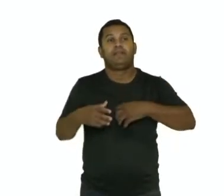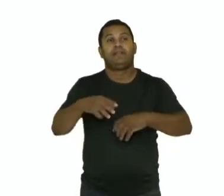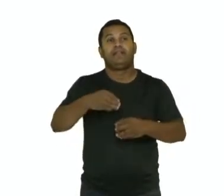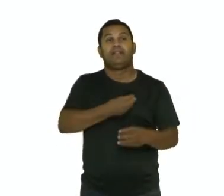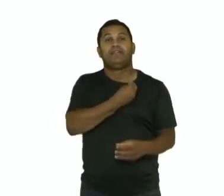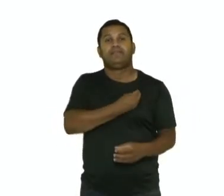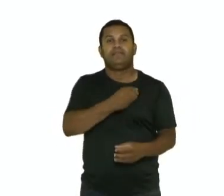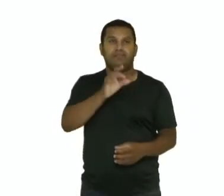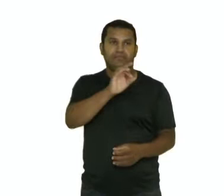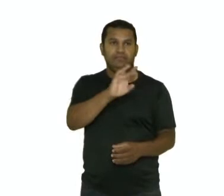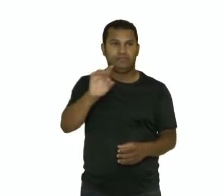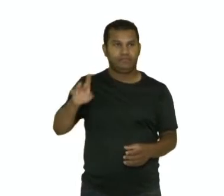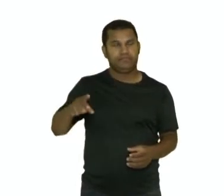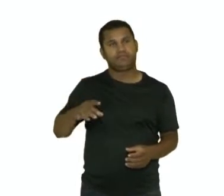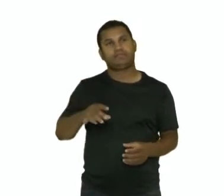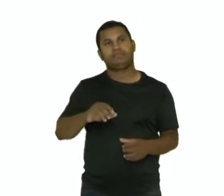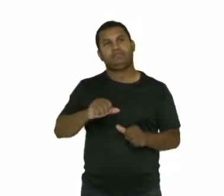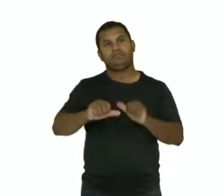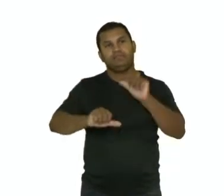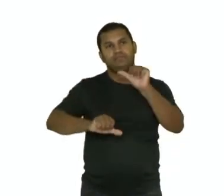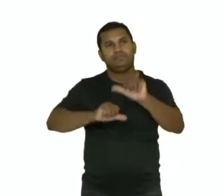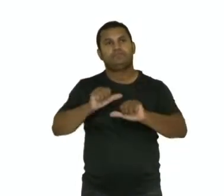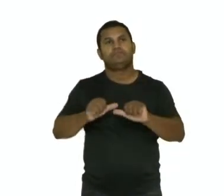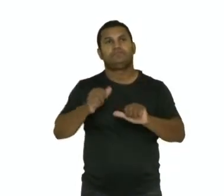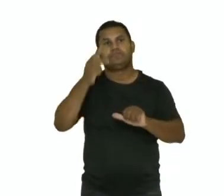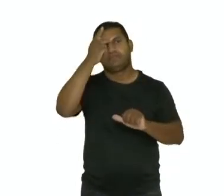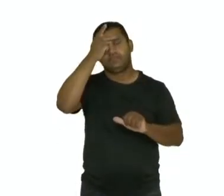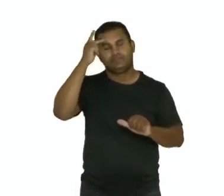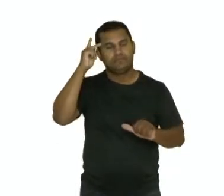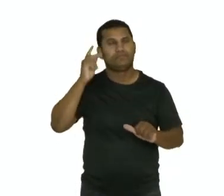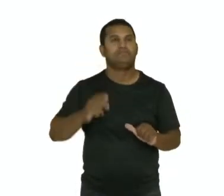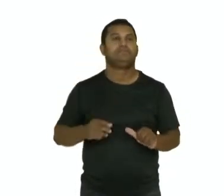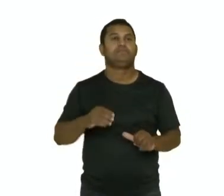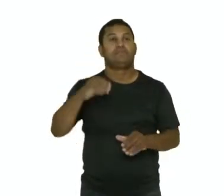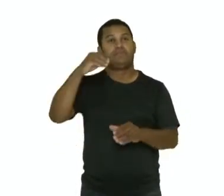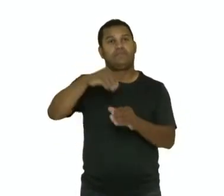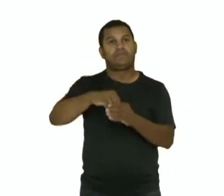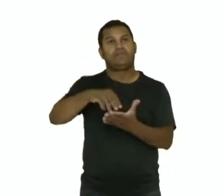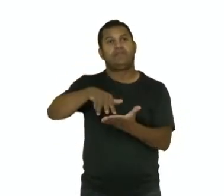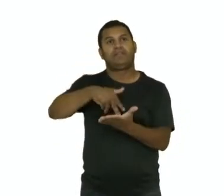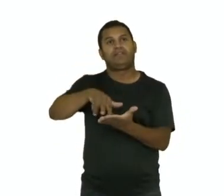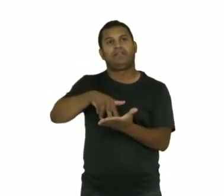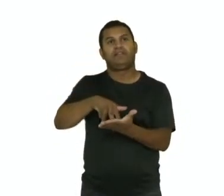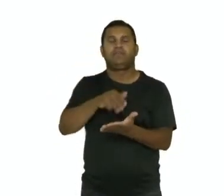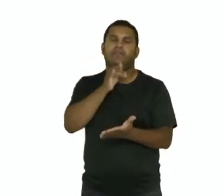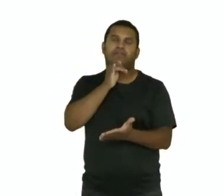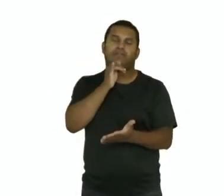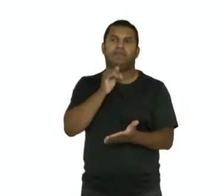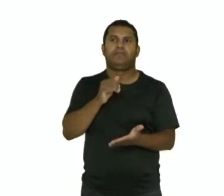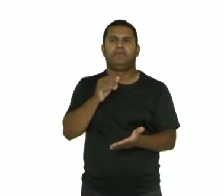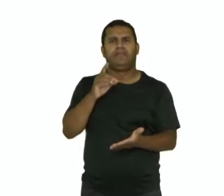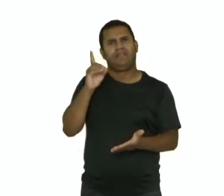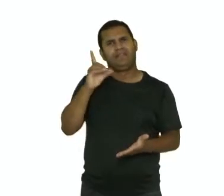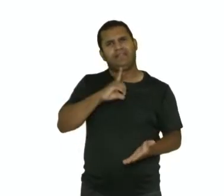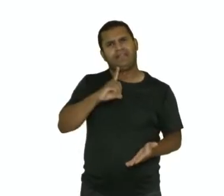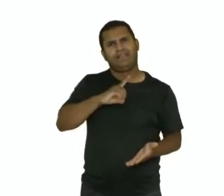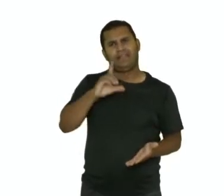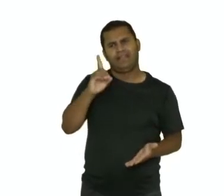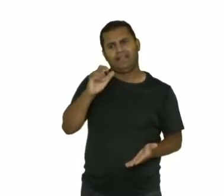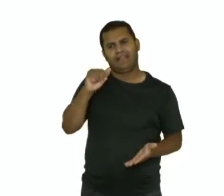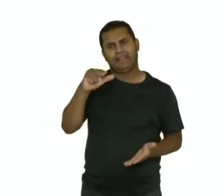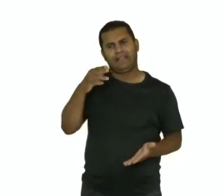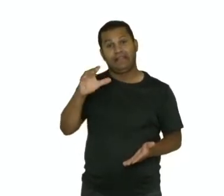do cha-cha-cha. Então, quando eu penso em dança, eu não tenho como pensar em dança sem ritmo, sem